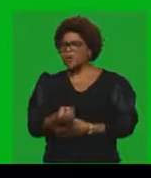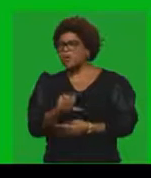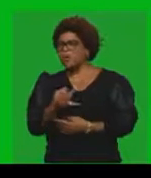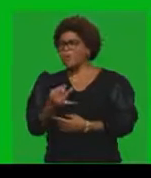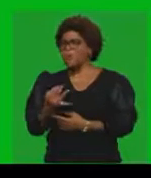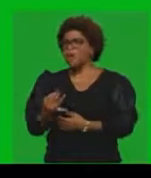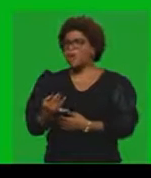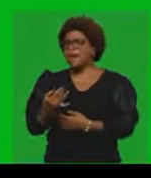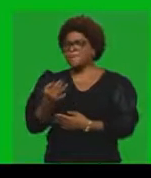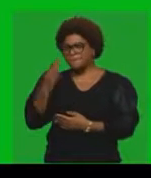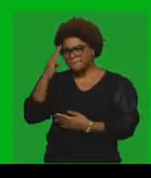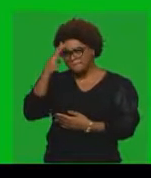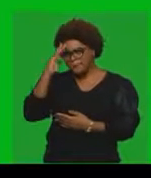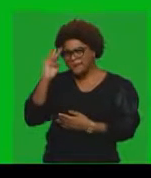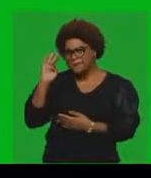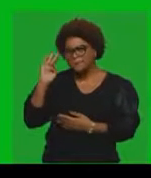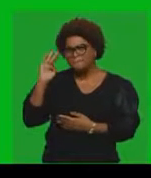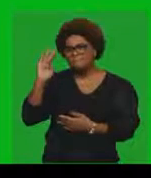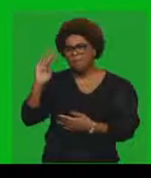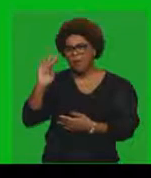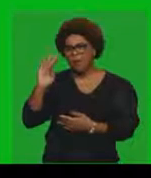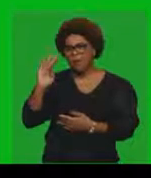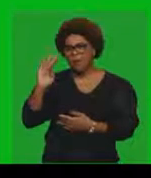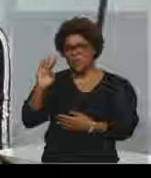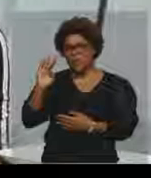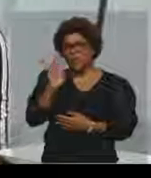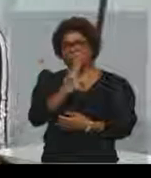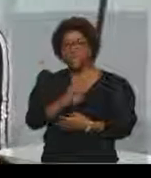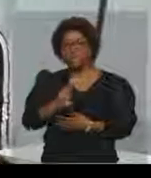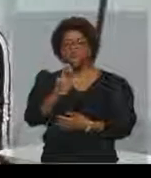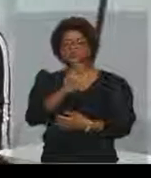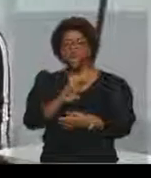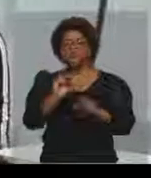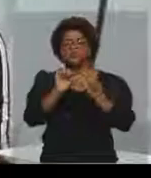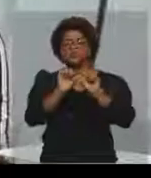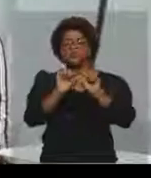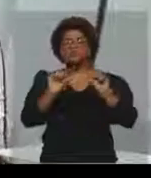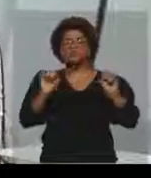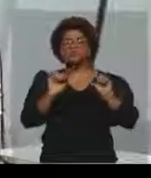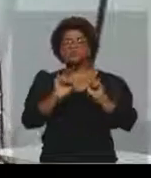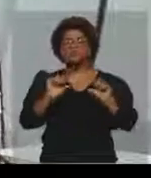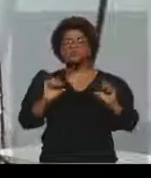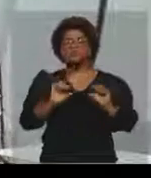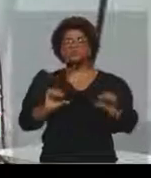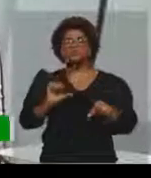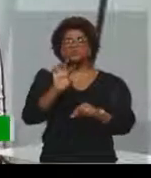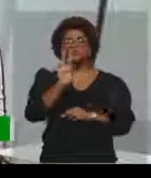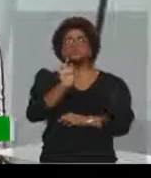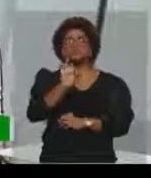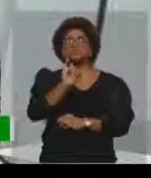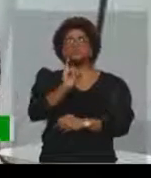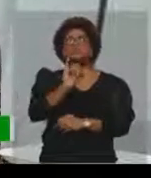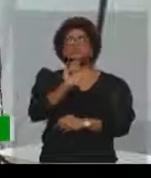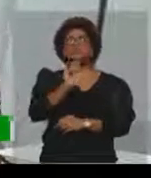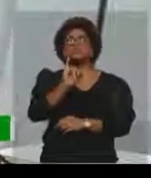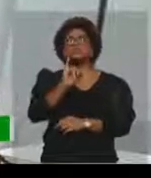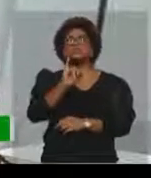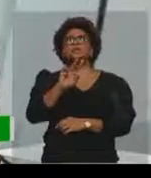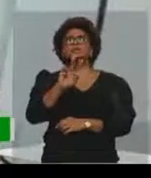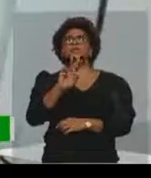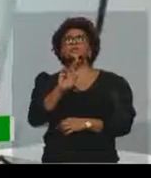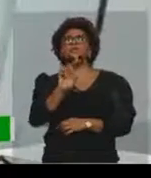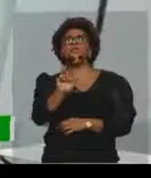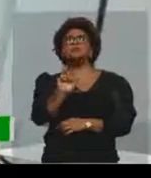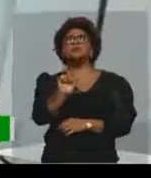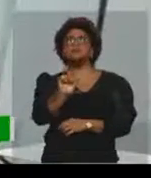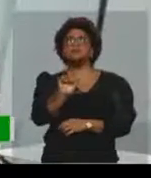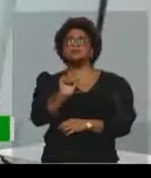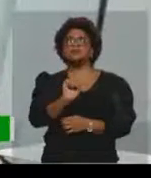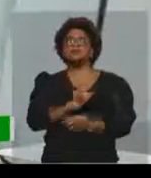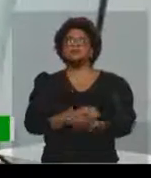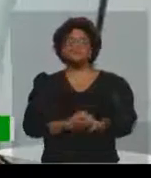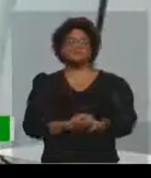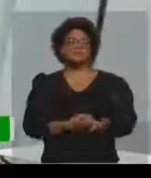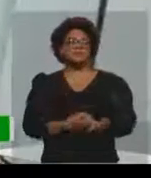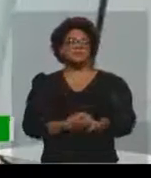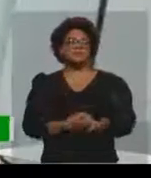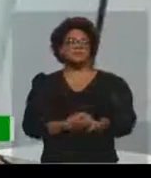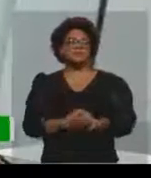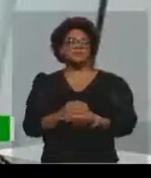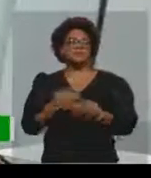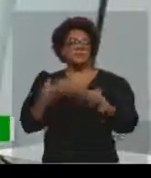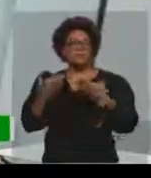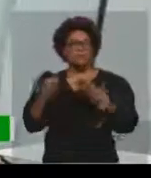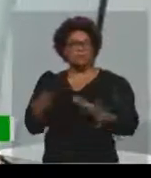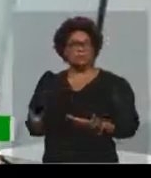das tirinhas? Nós vamos ver que as tirinhas, elas têm, né, elas vão mesclar essa questão, né, da